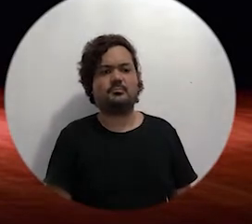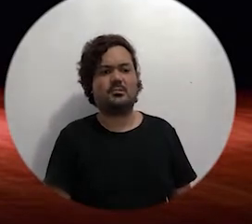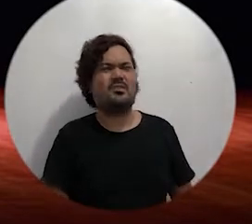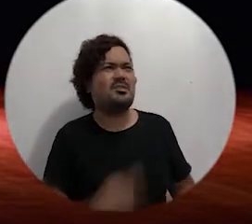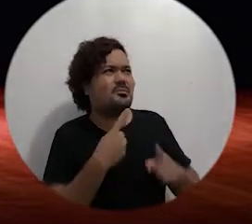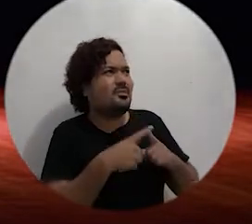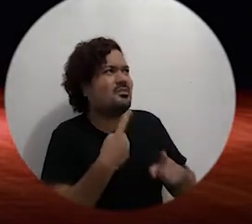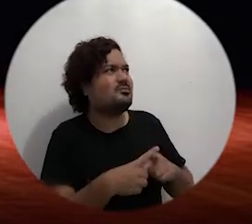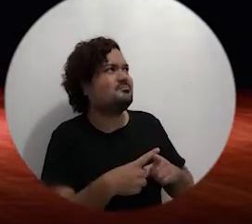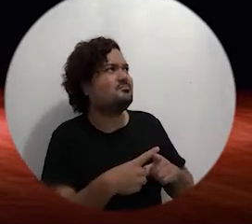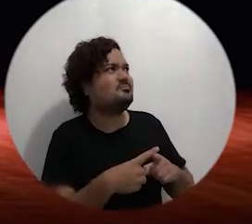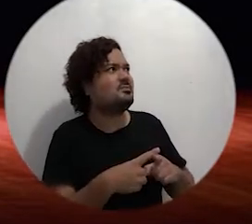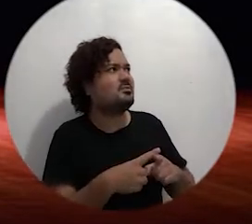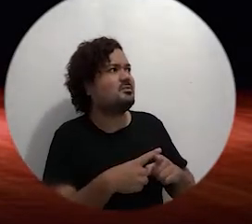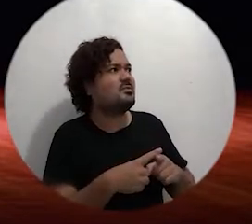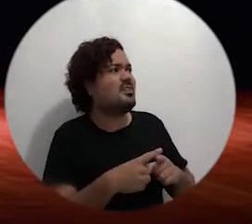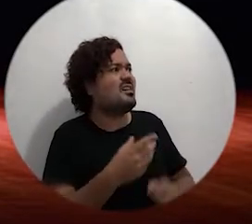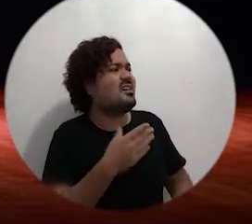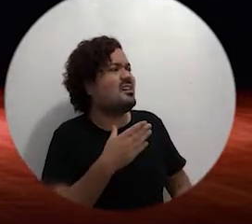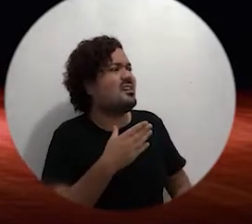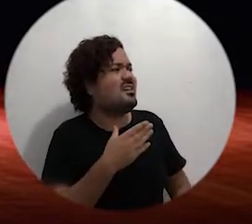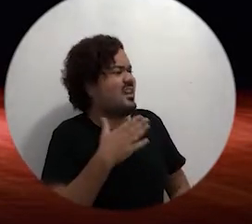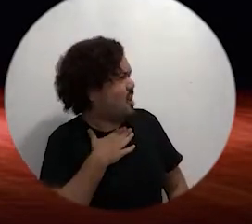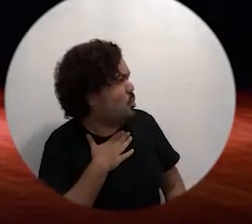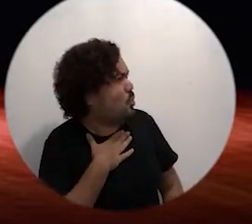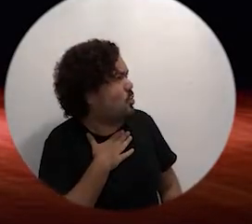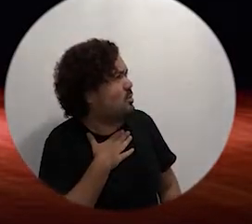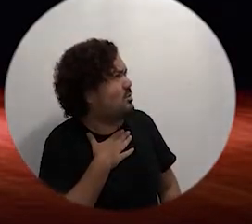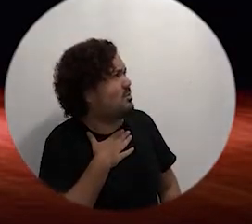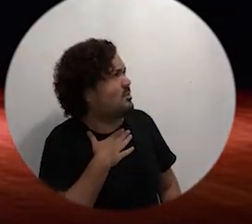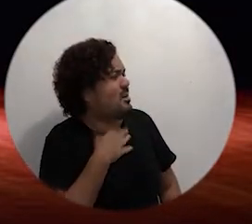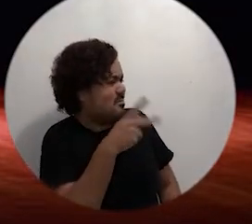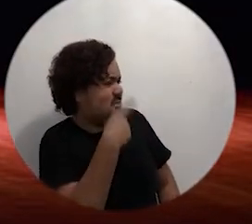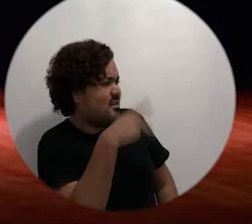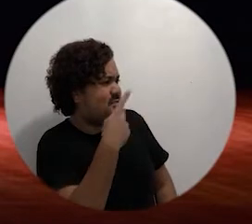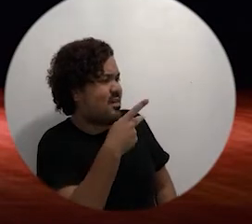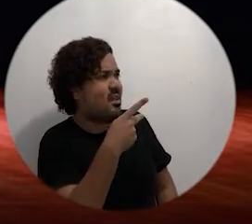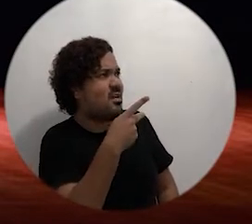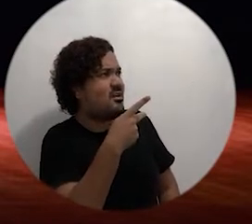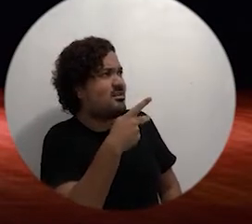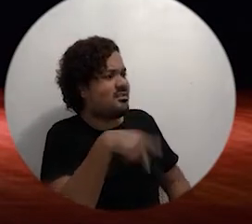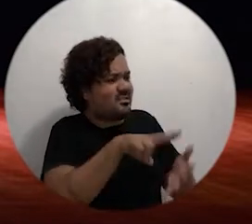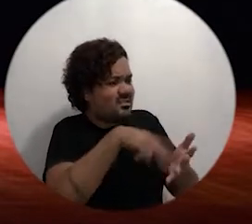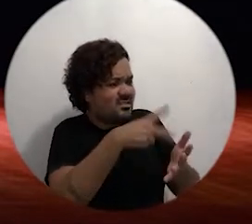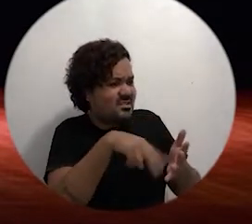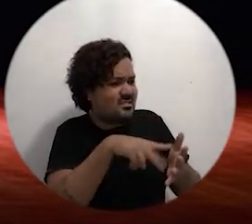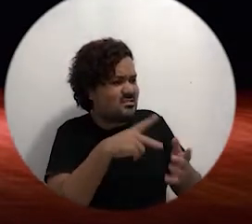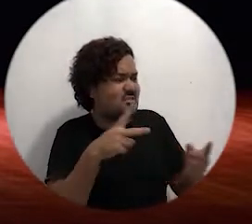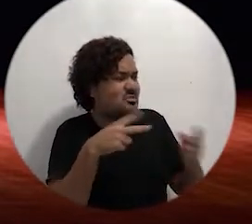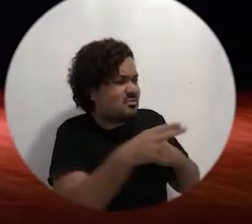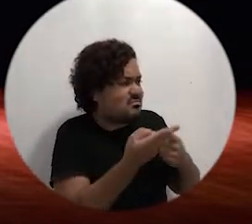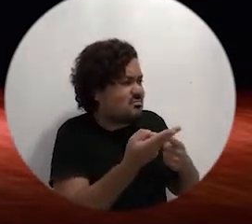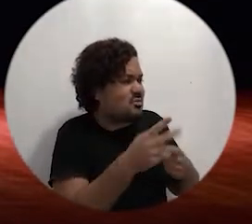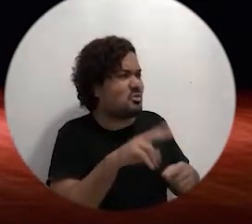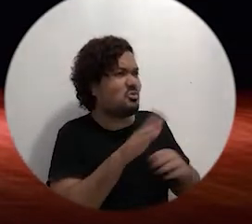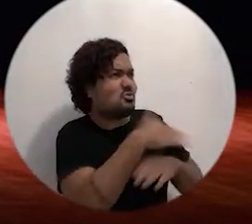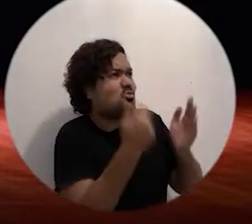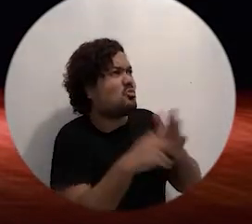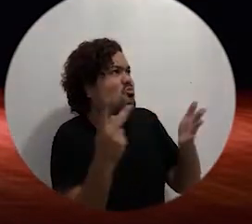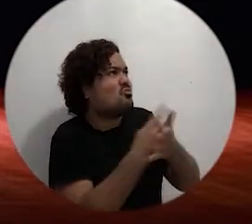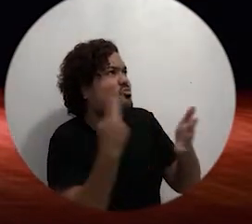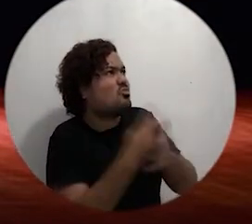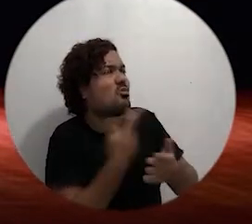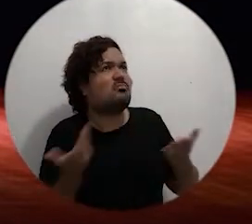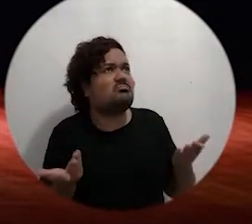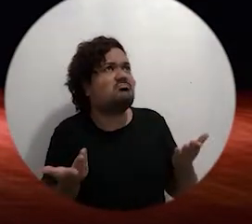Porque, pô, quem sou eu pra falar que ele tá numa onda diferente? Todo errado.